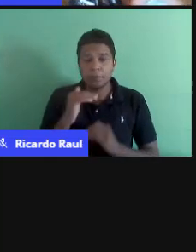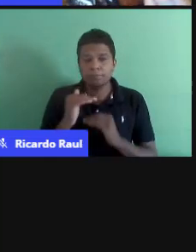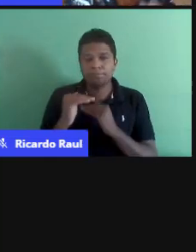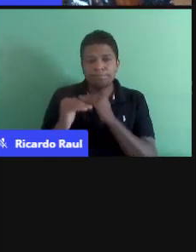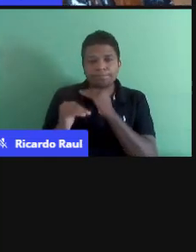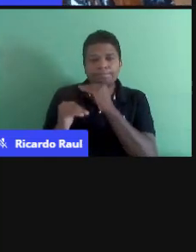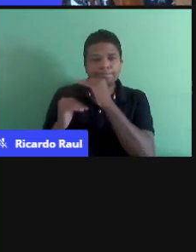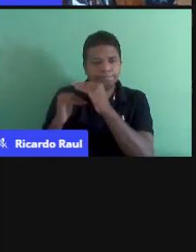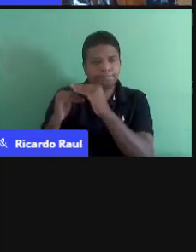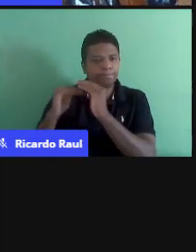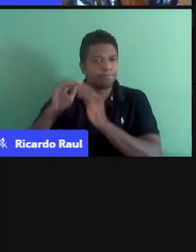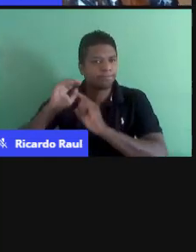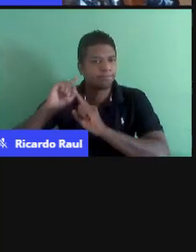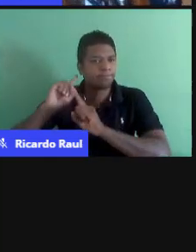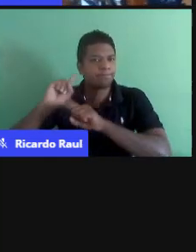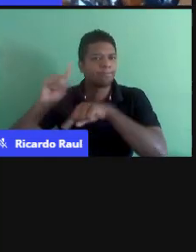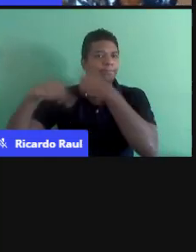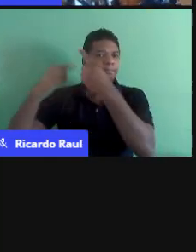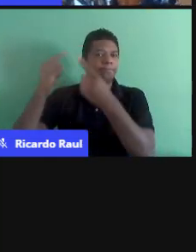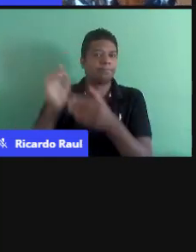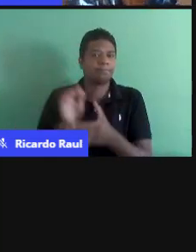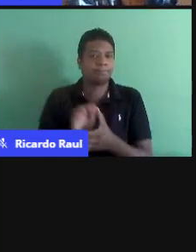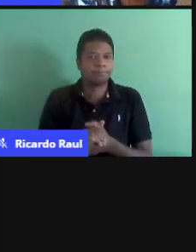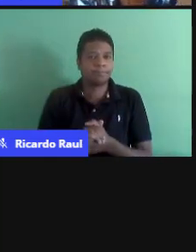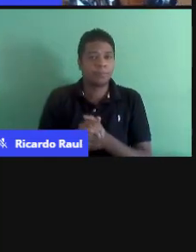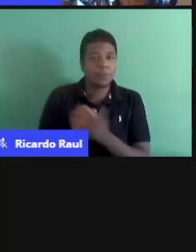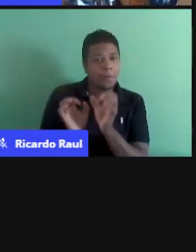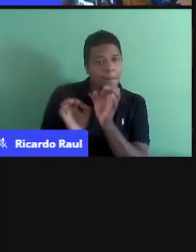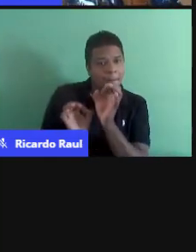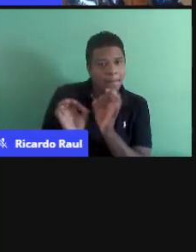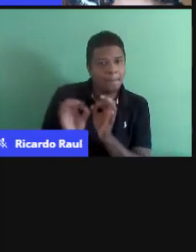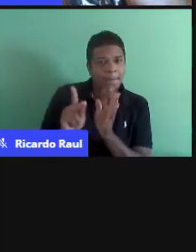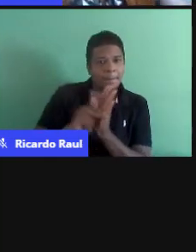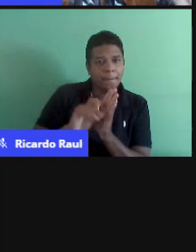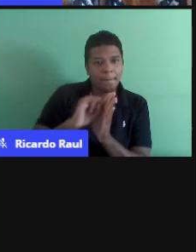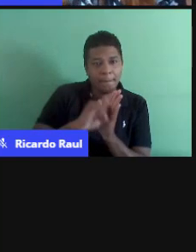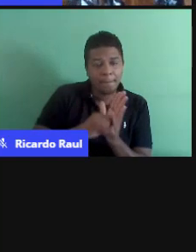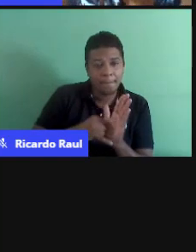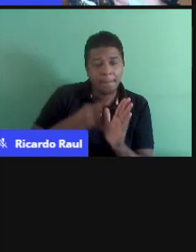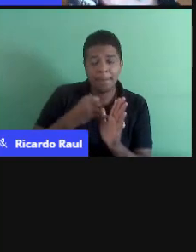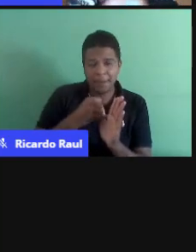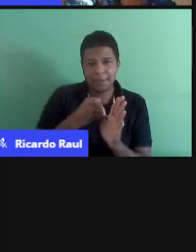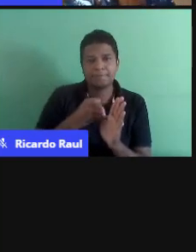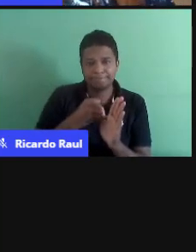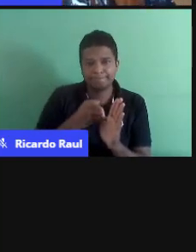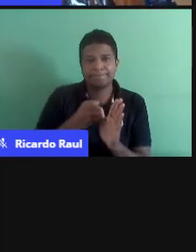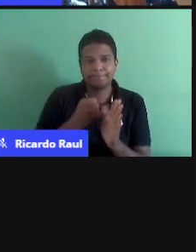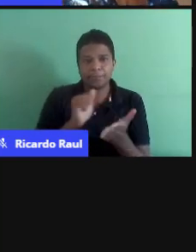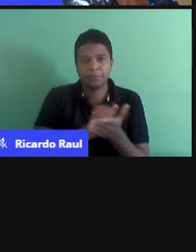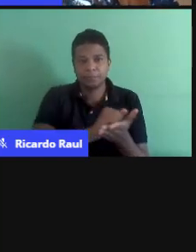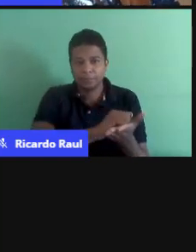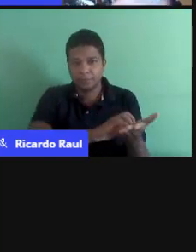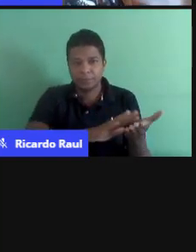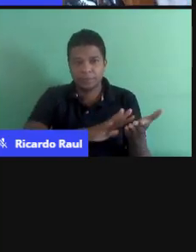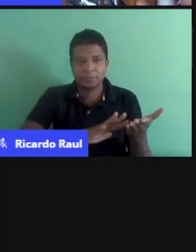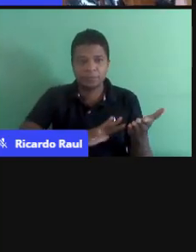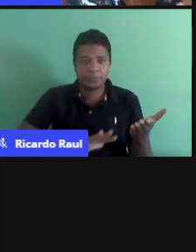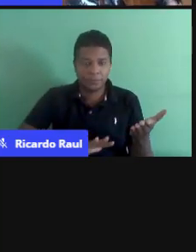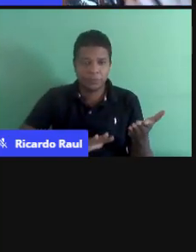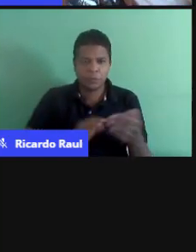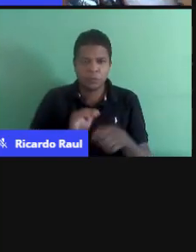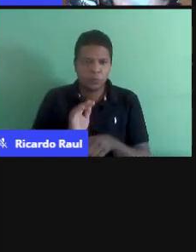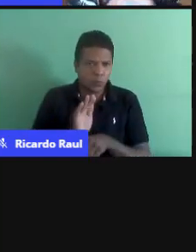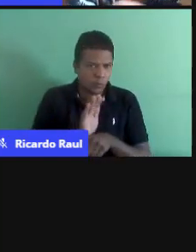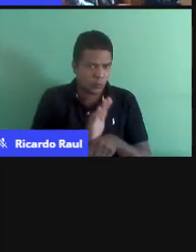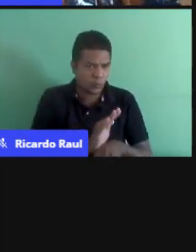progredirem, avançarem, está no planejamento, né? Planejar atividades que ajudem